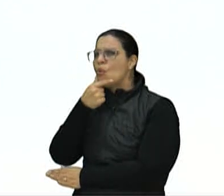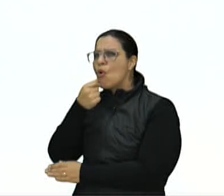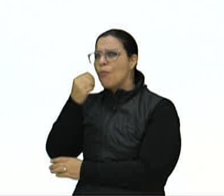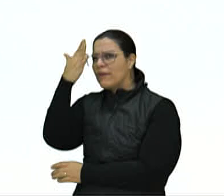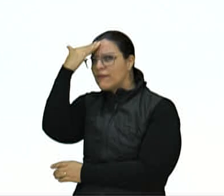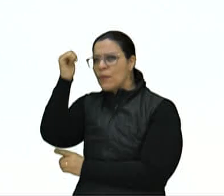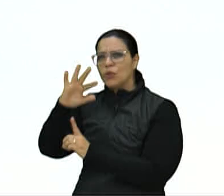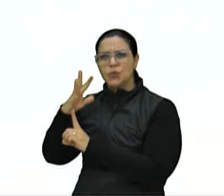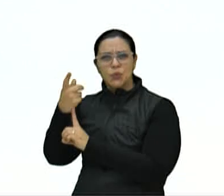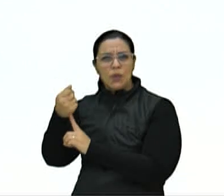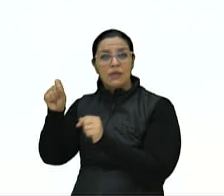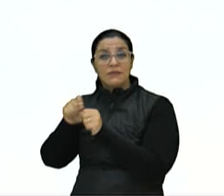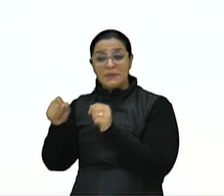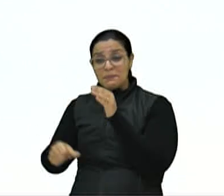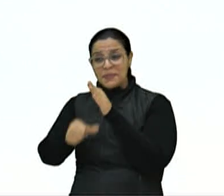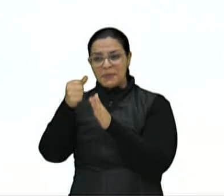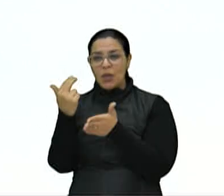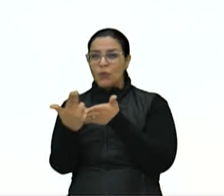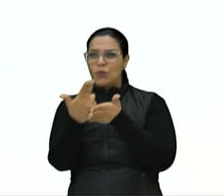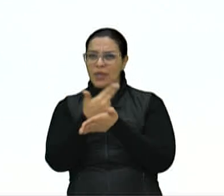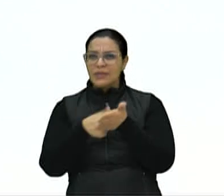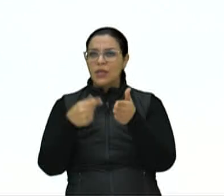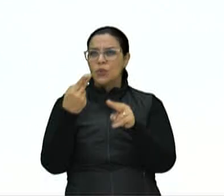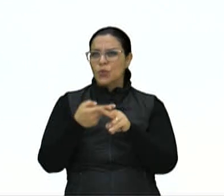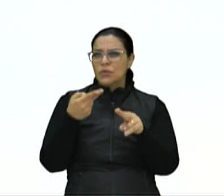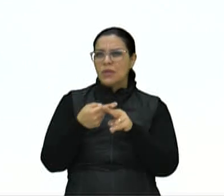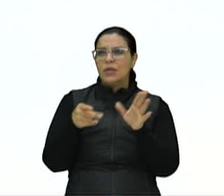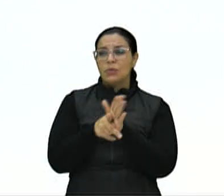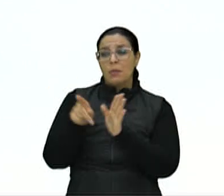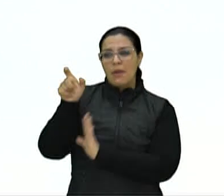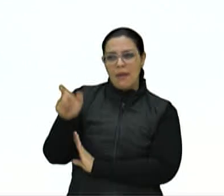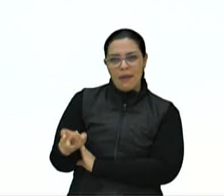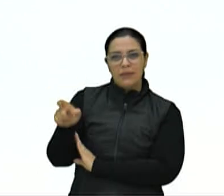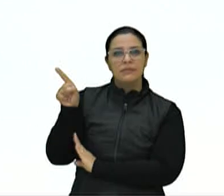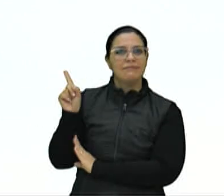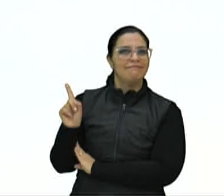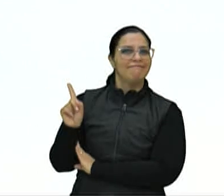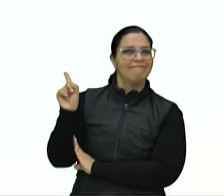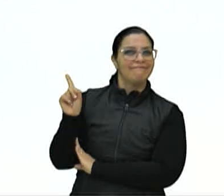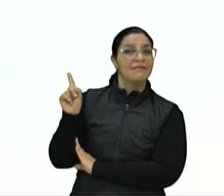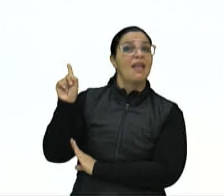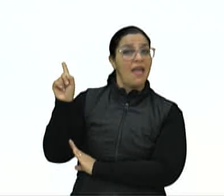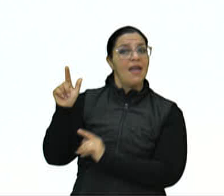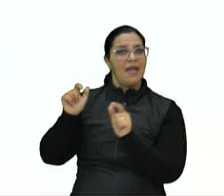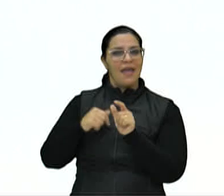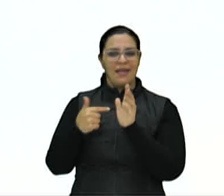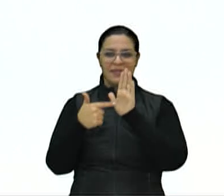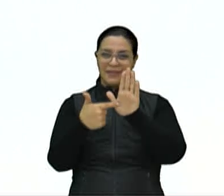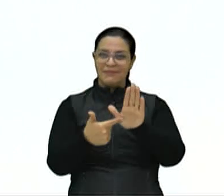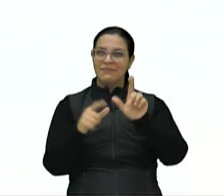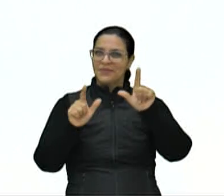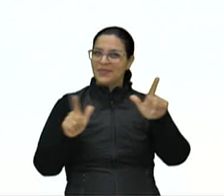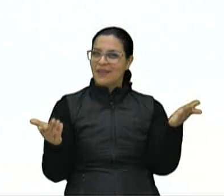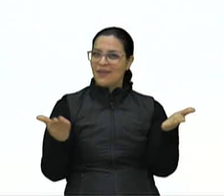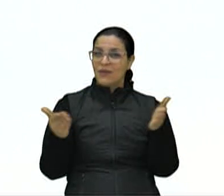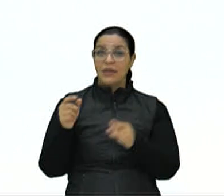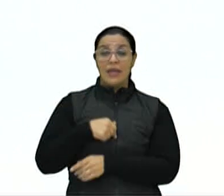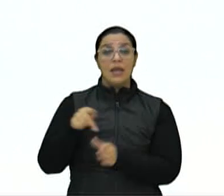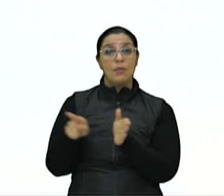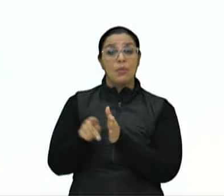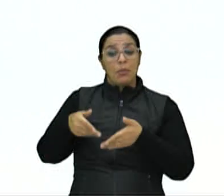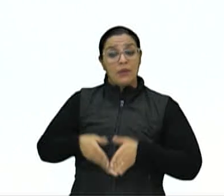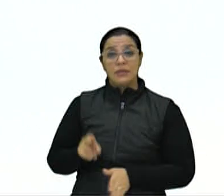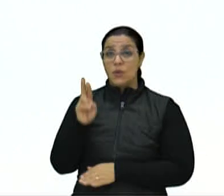que a primeira obra abstrata em aquarela tinha sido desse artista, é justamente o Vassily Kandinsky. Ele é